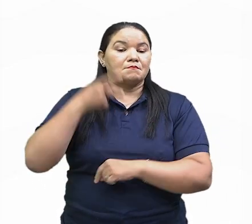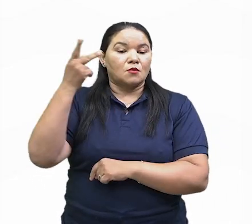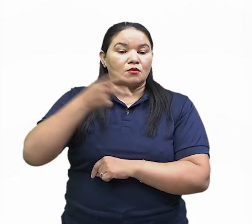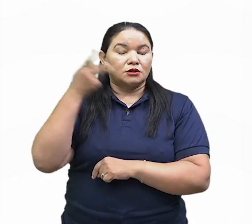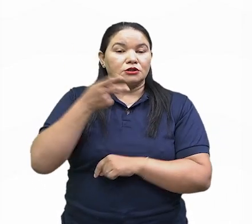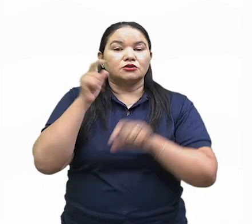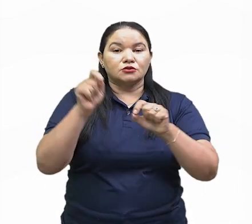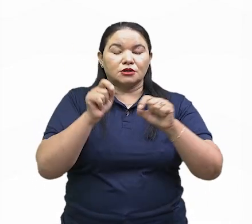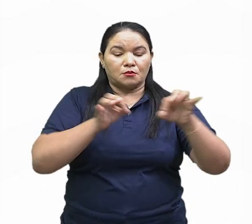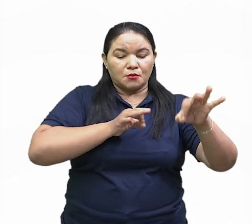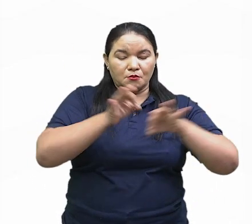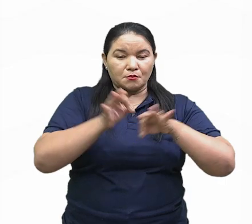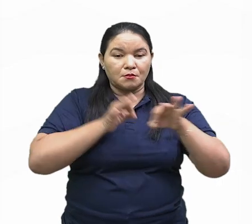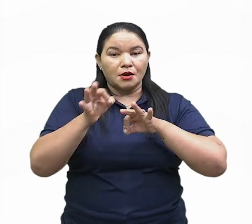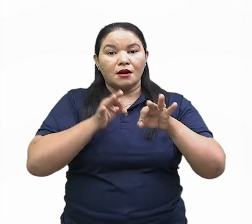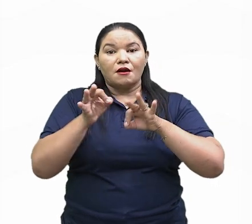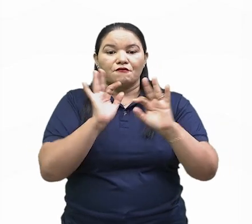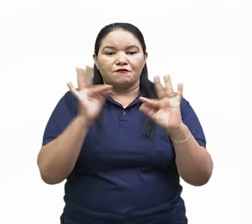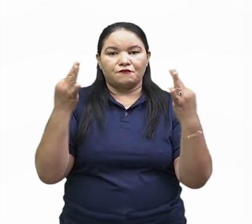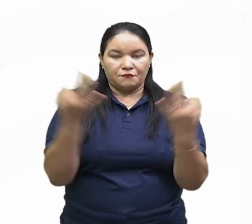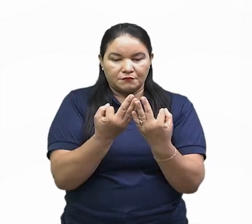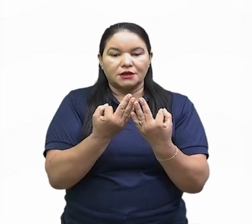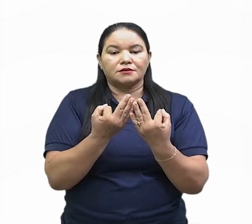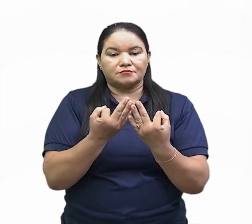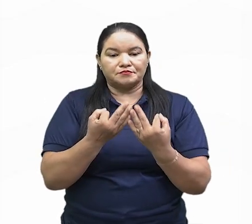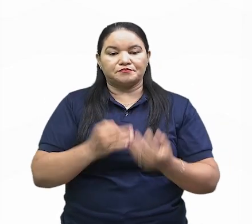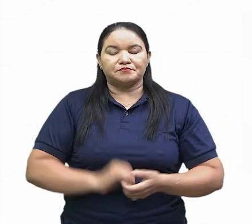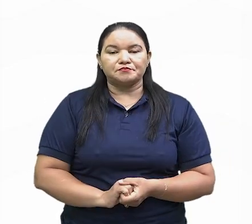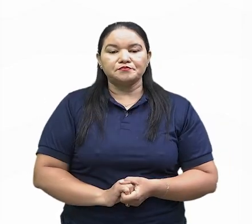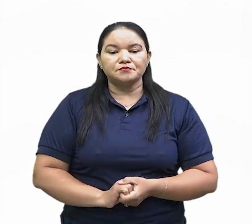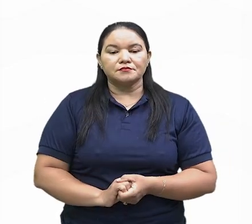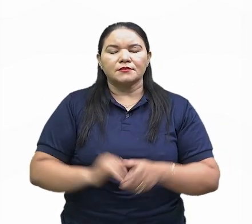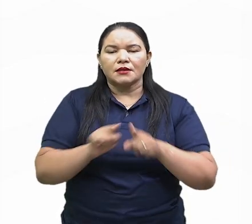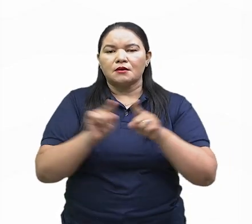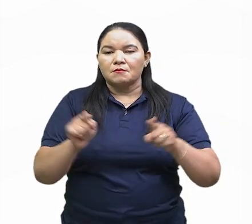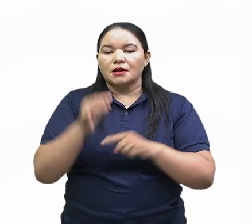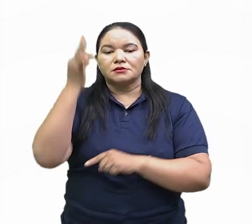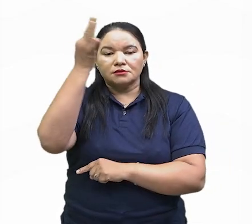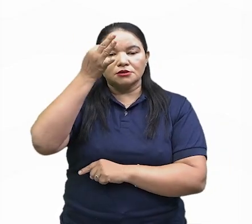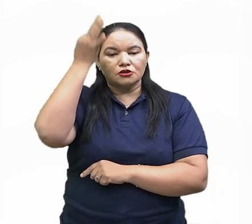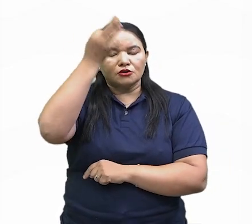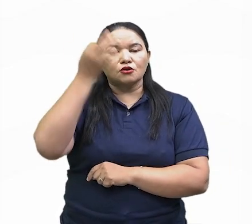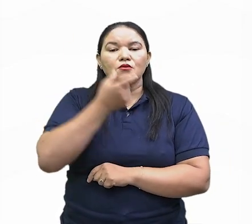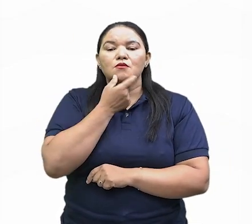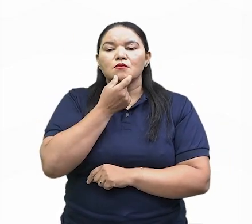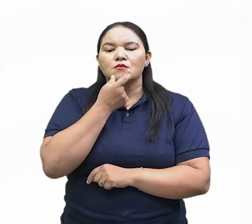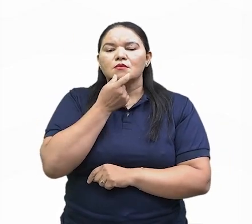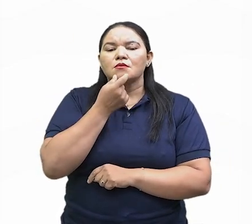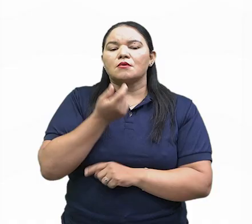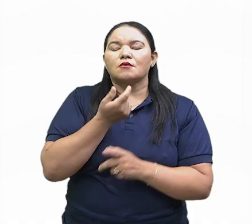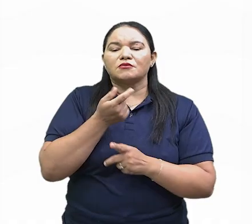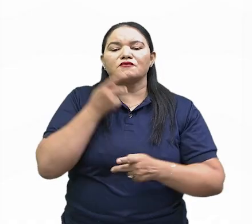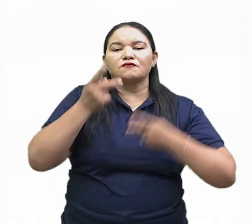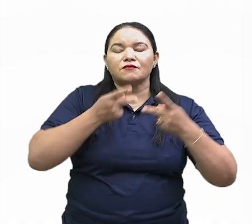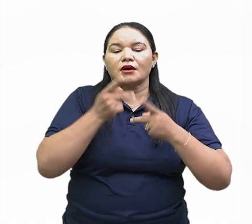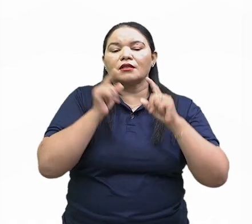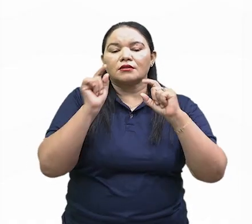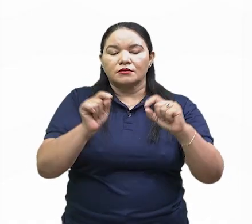políticas de planejamento familiar. Agora, a teoria neomalthusiana, gente,